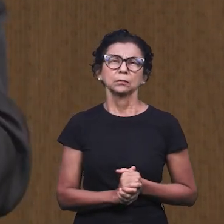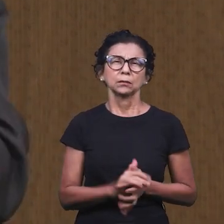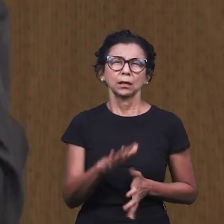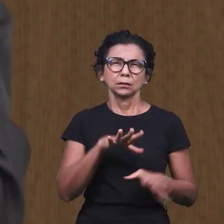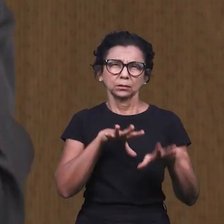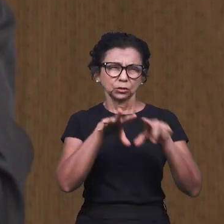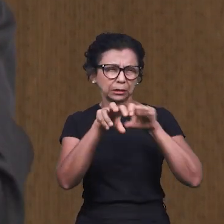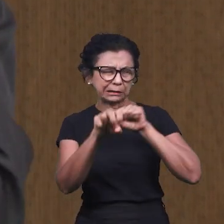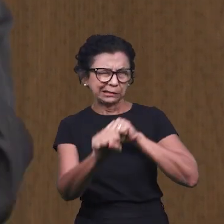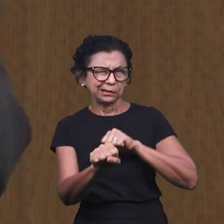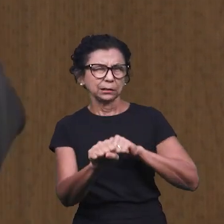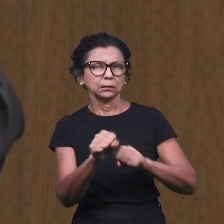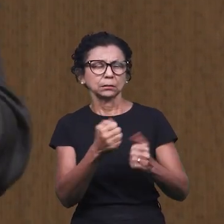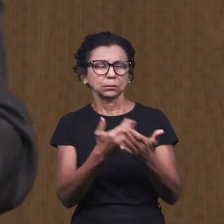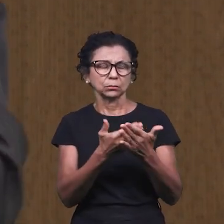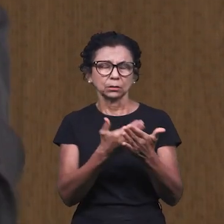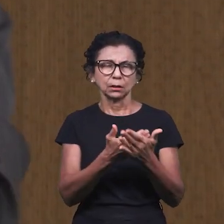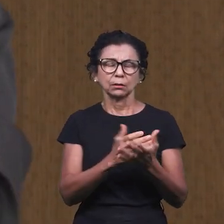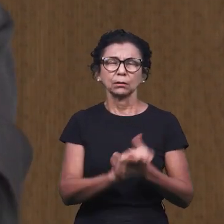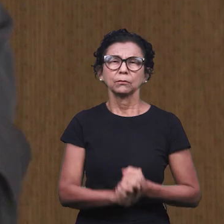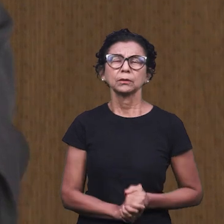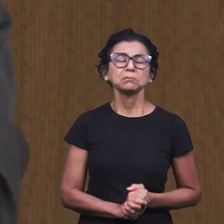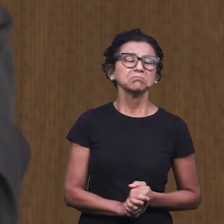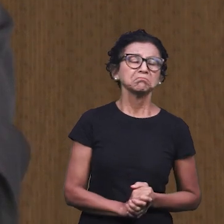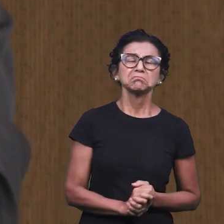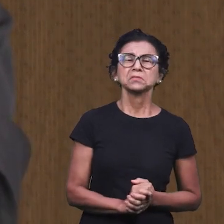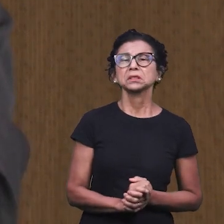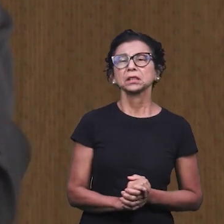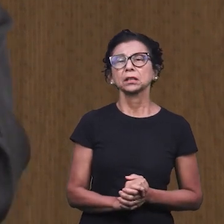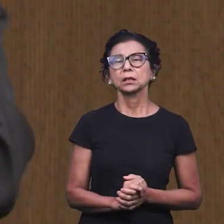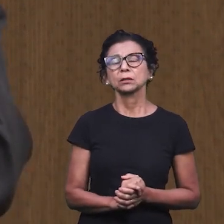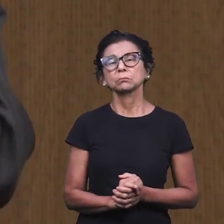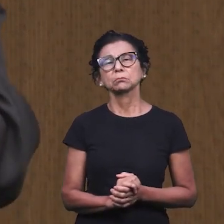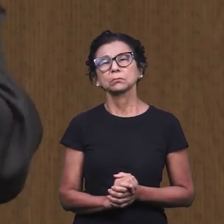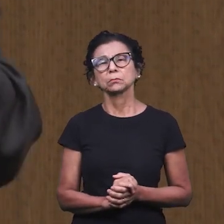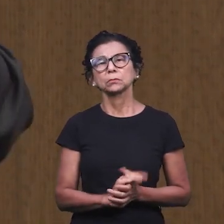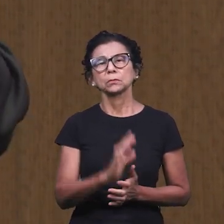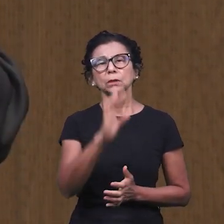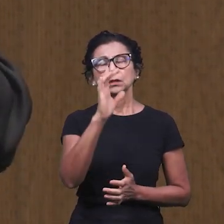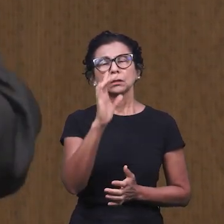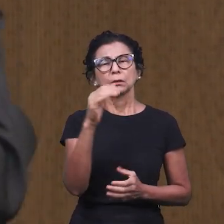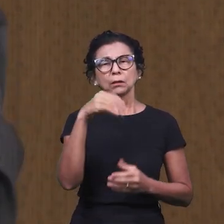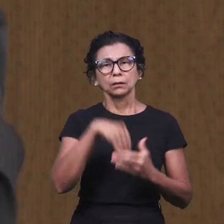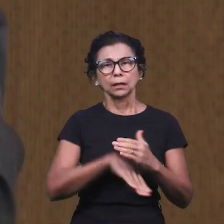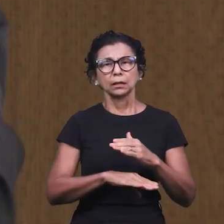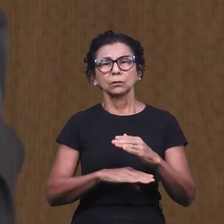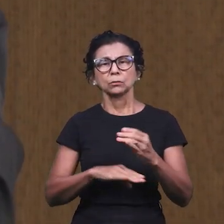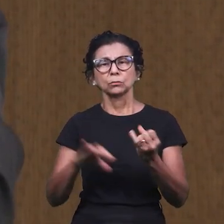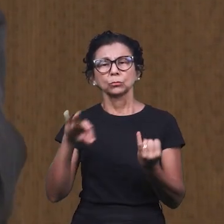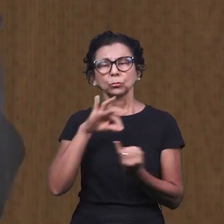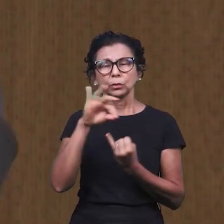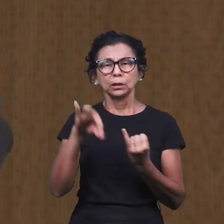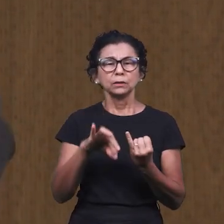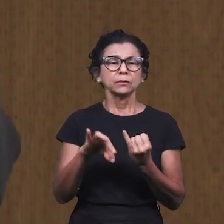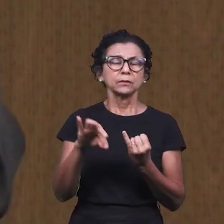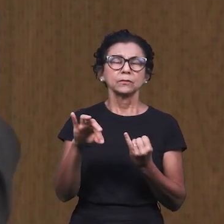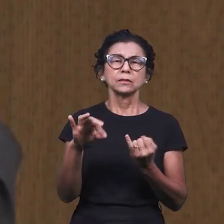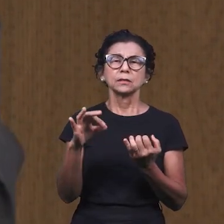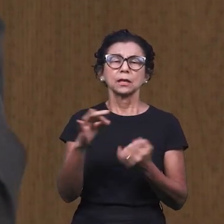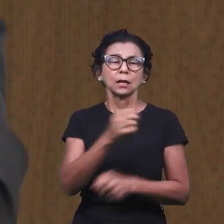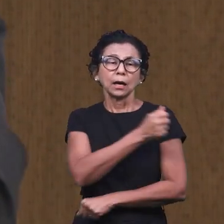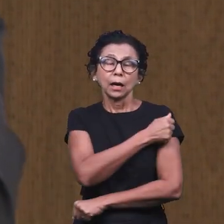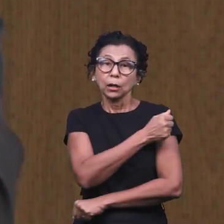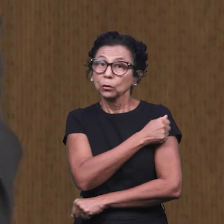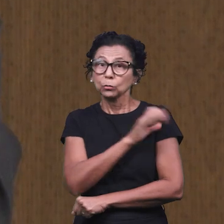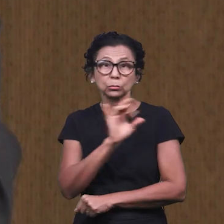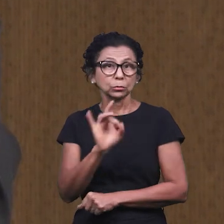fui contratado, né? Eles fizeram uma seleção, e essa seleção, inclusive, foi dentro da Escola Técnica Federal, porque foram só com alunos